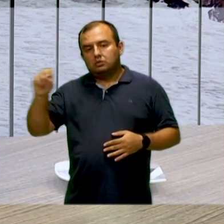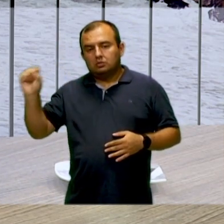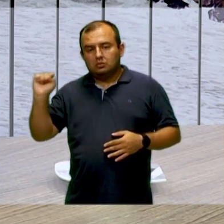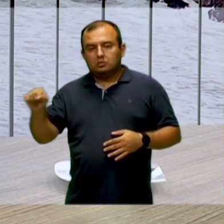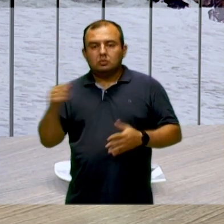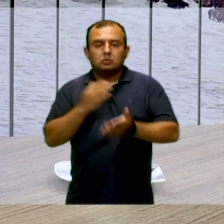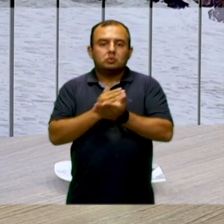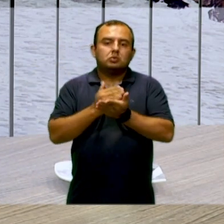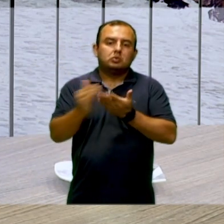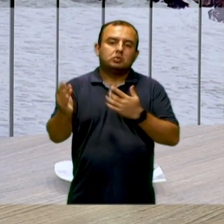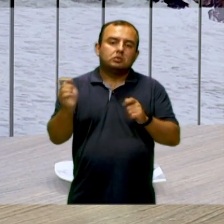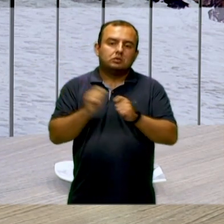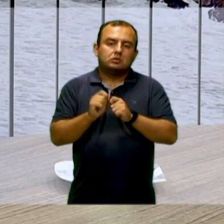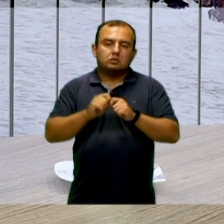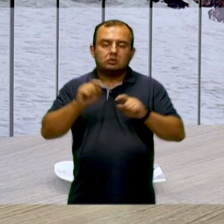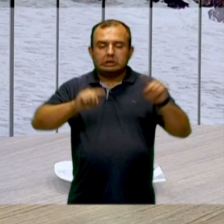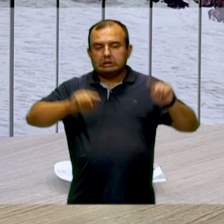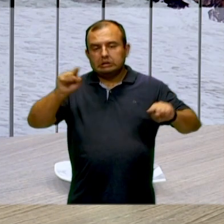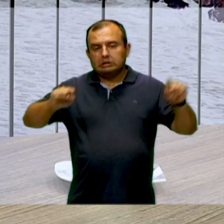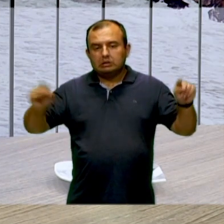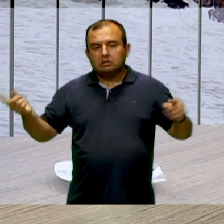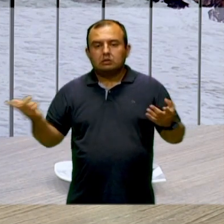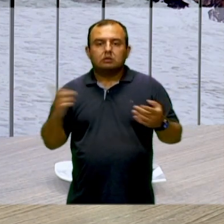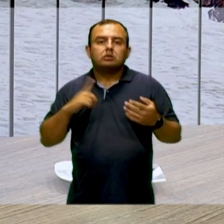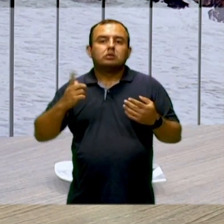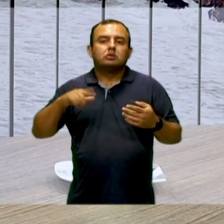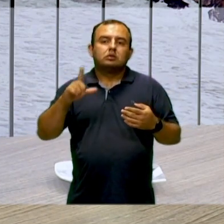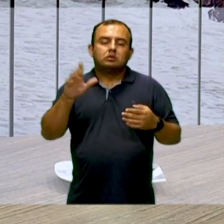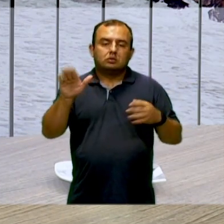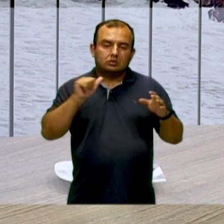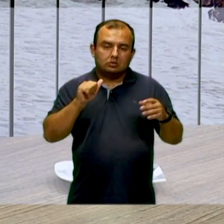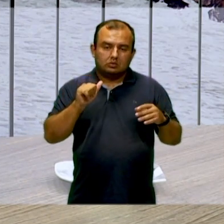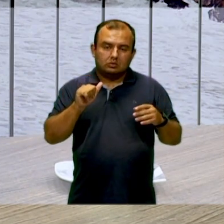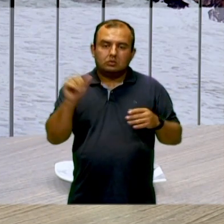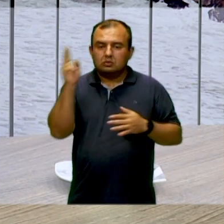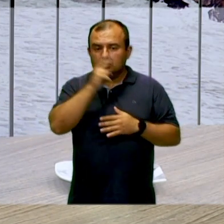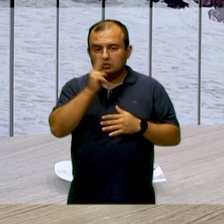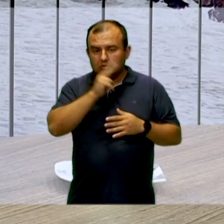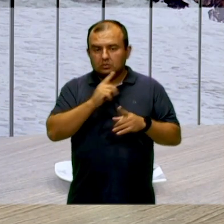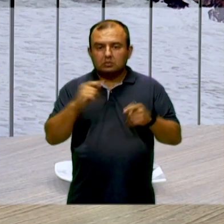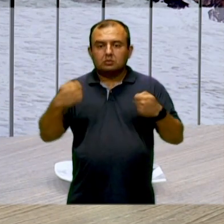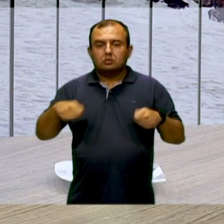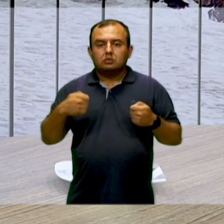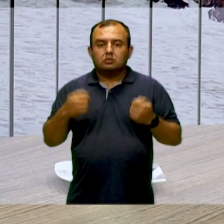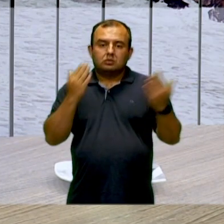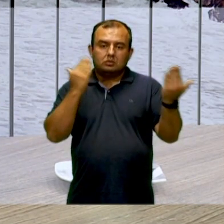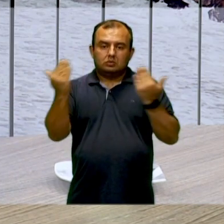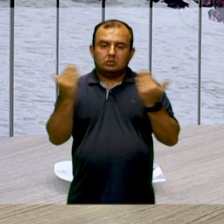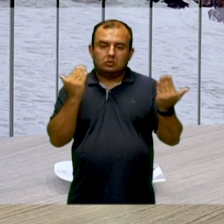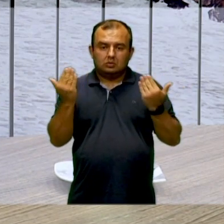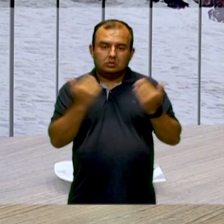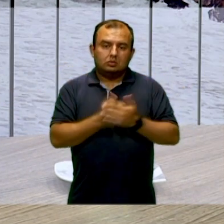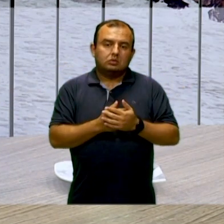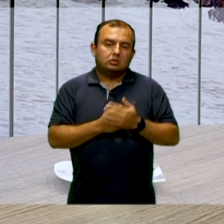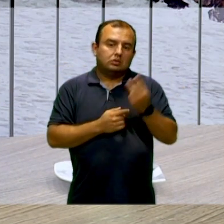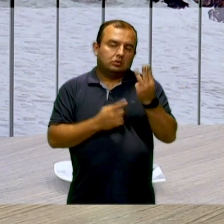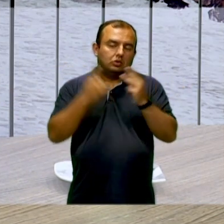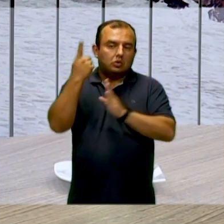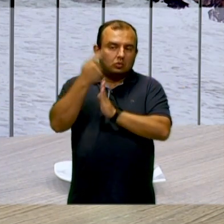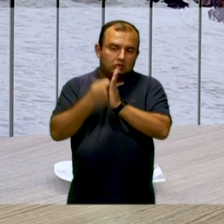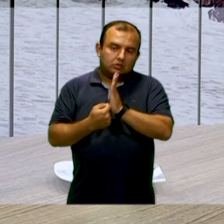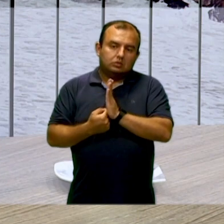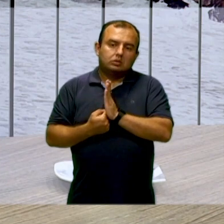E como é que eu vou fazer essa variação ali? Porque nós vamos ter que fazer uma urgência, mas eu preciso de um comparativo, eu preciso de 3 orçamentos,